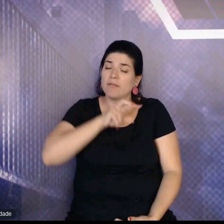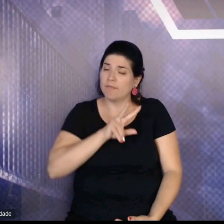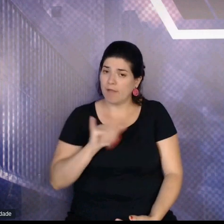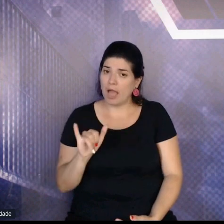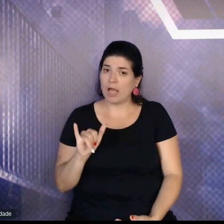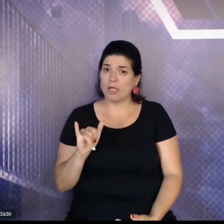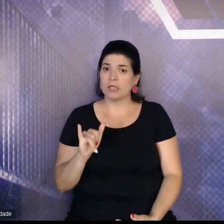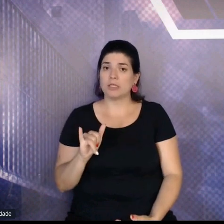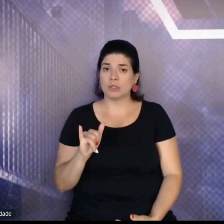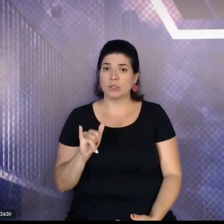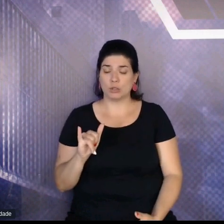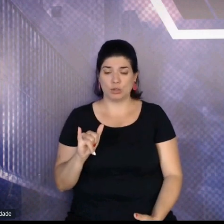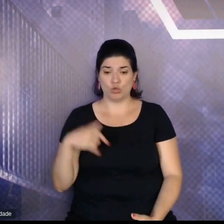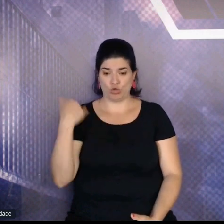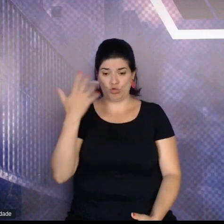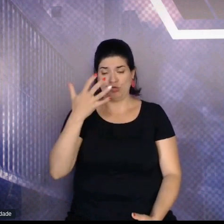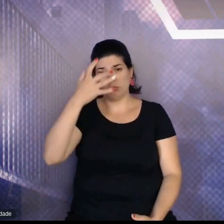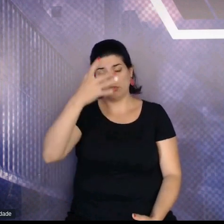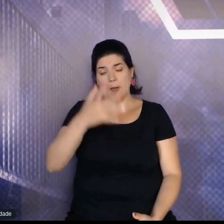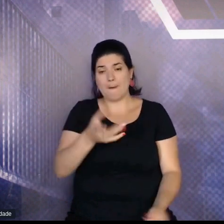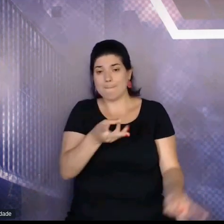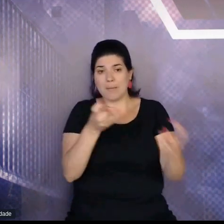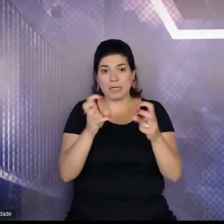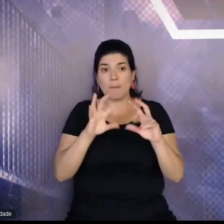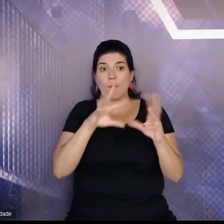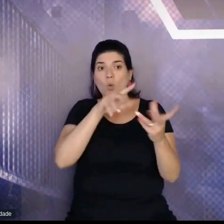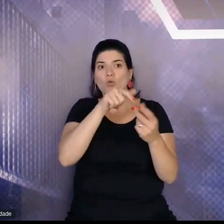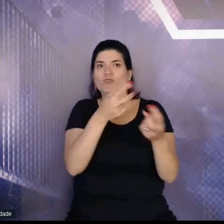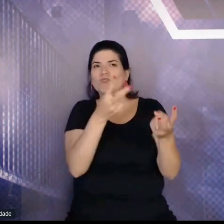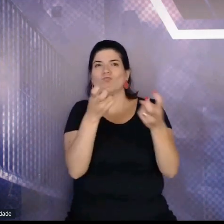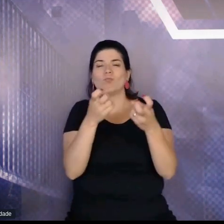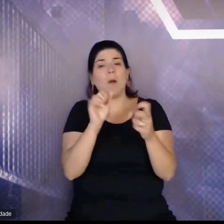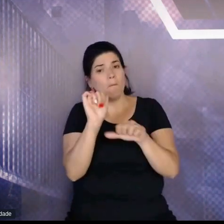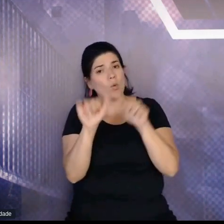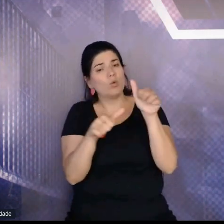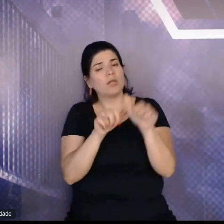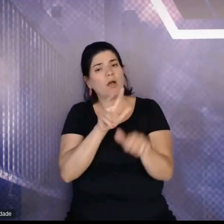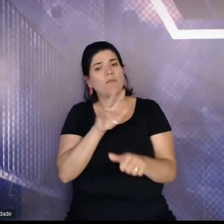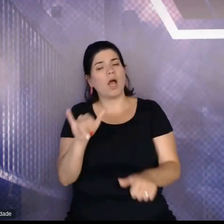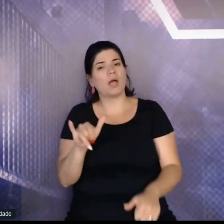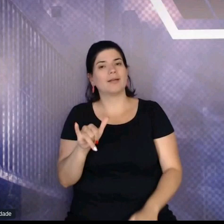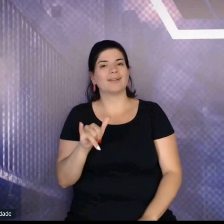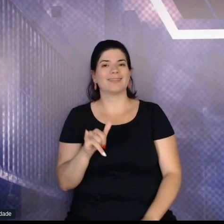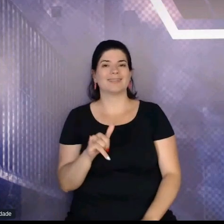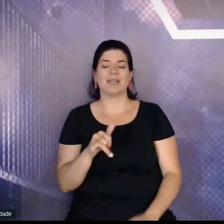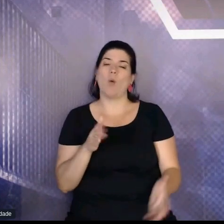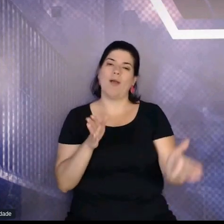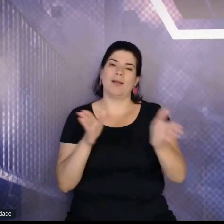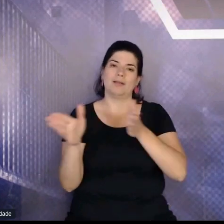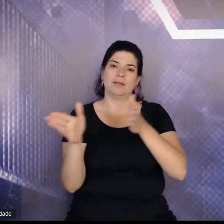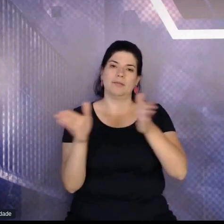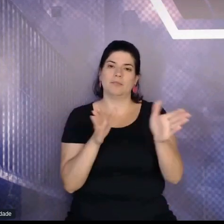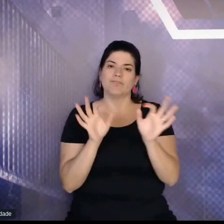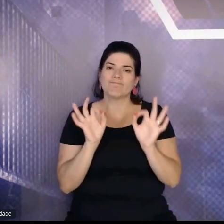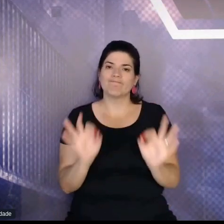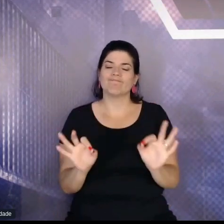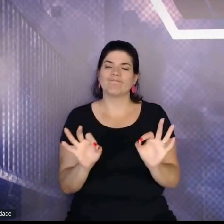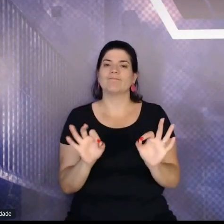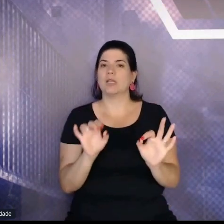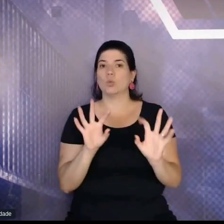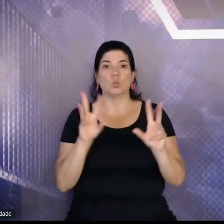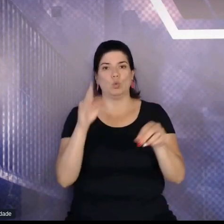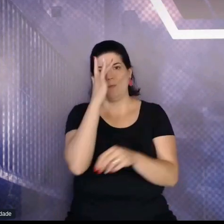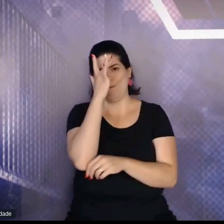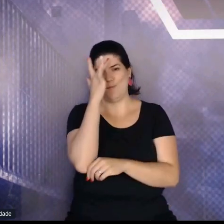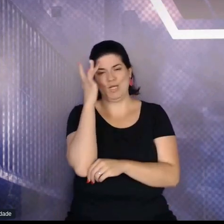mudar a nossa forma de perceber o mundo, né? Então, a acessibilidade realmente é para todas as